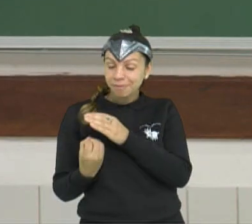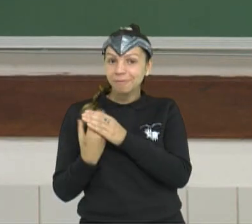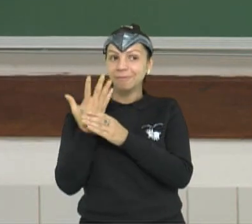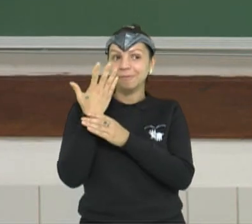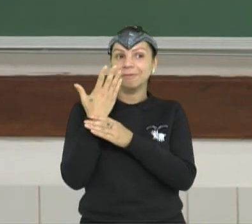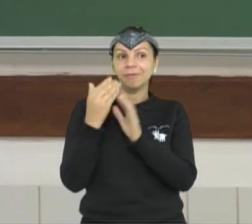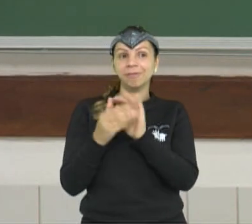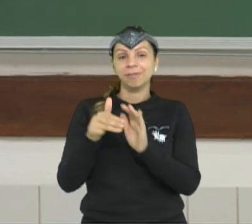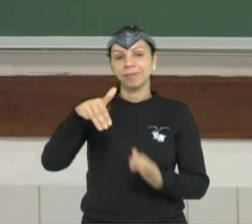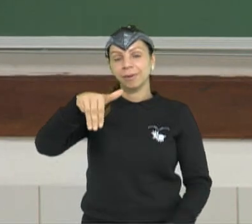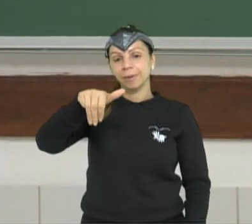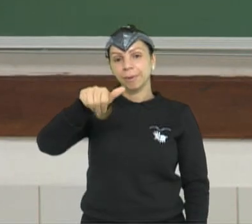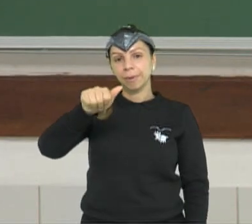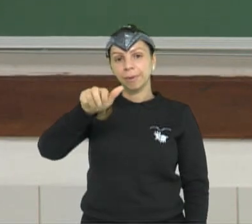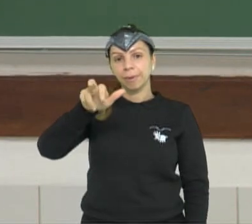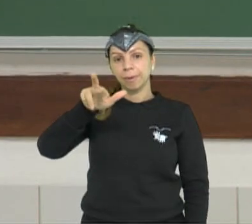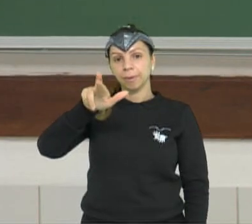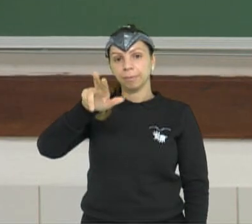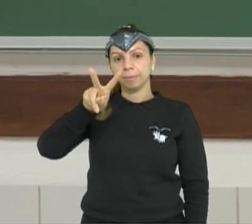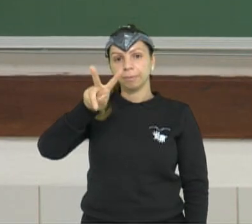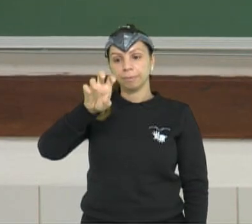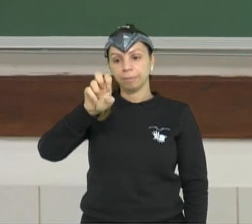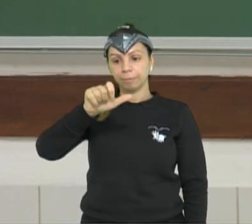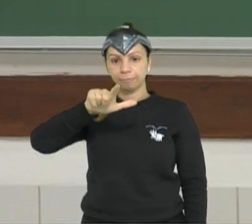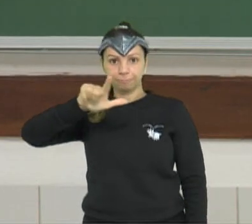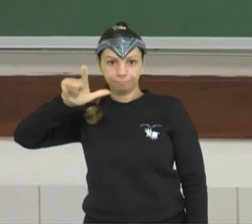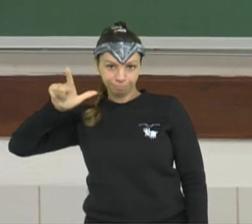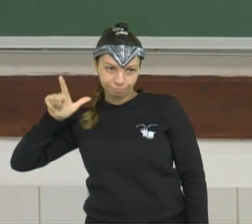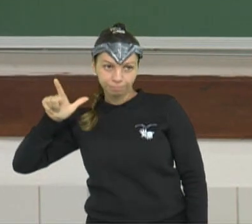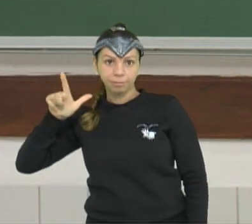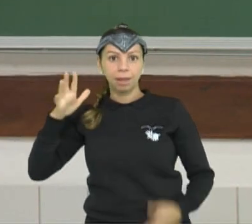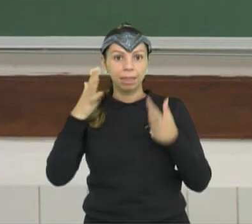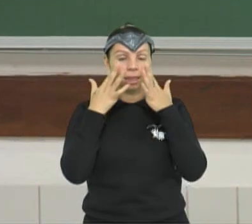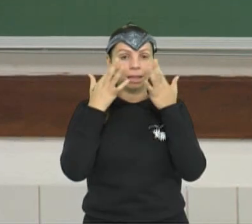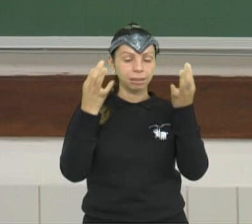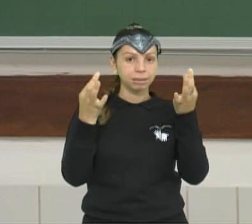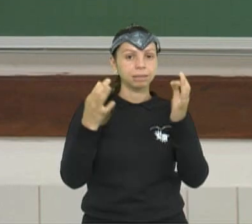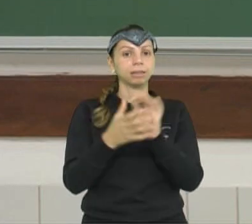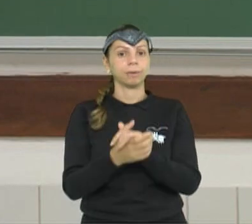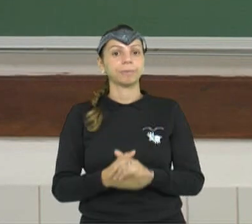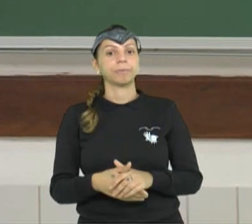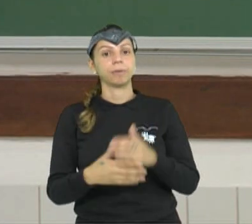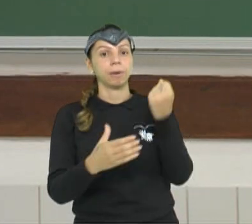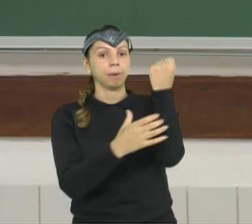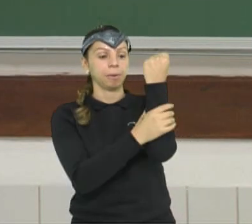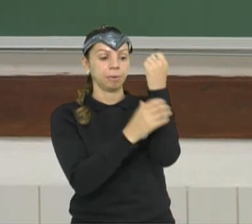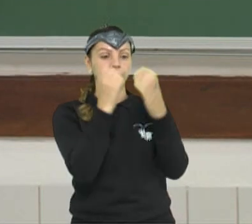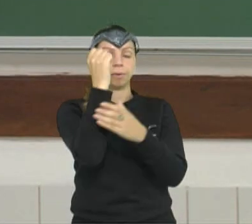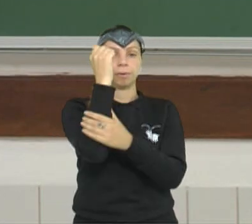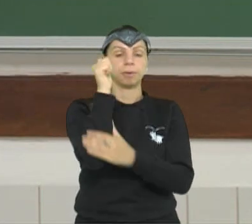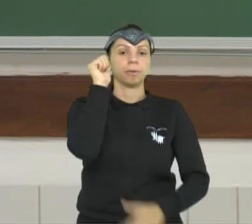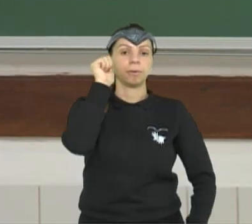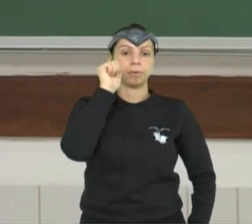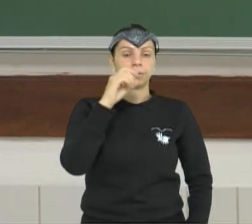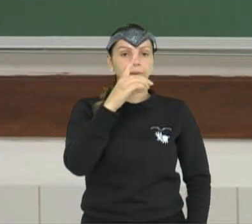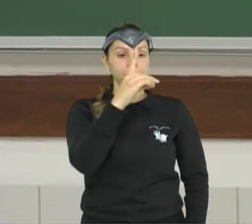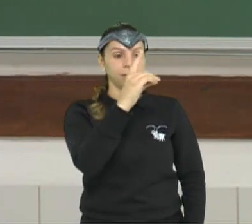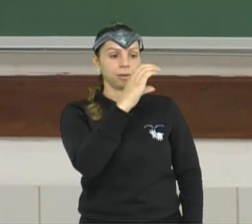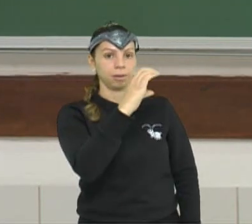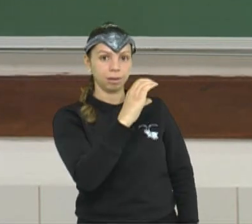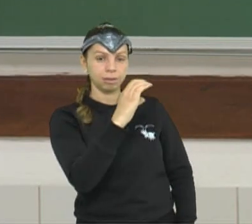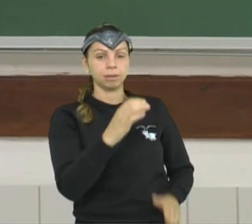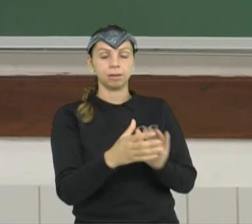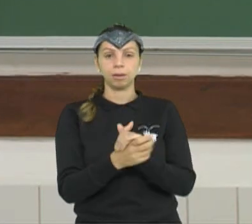pela Marvel. Prestou atenção? DC Comics, Mulher Maravilha, Marvel,